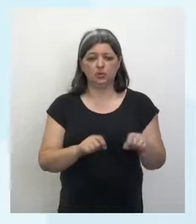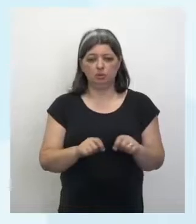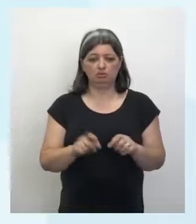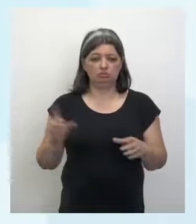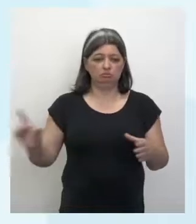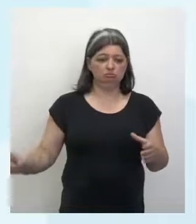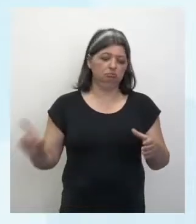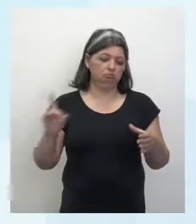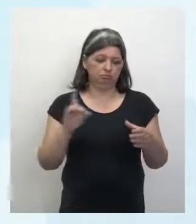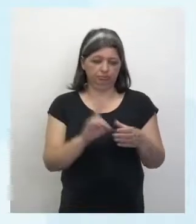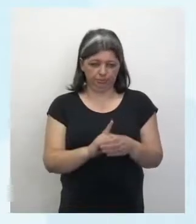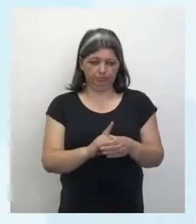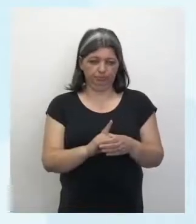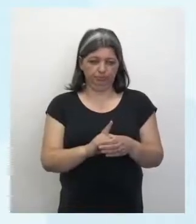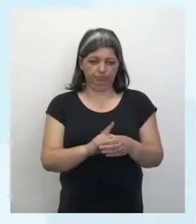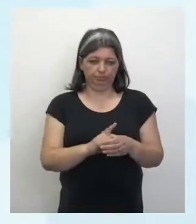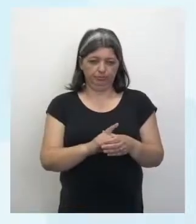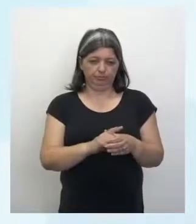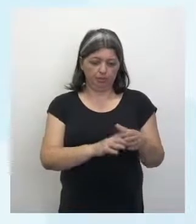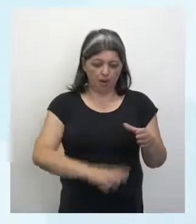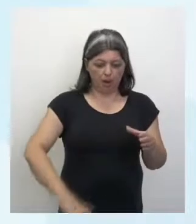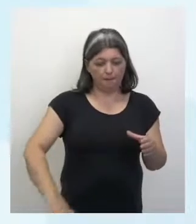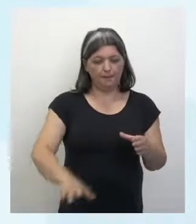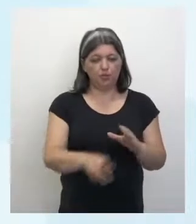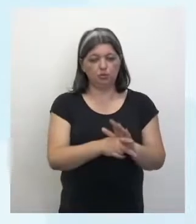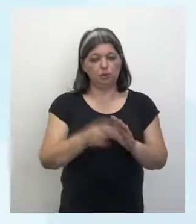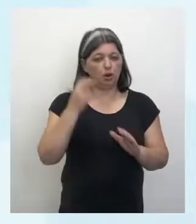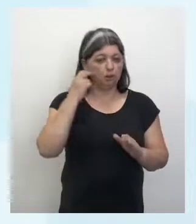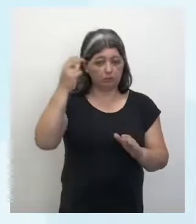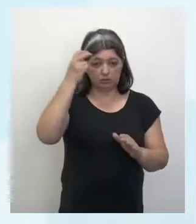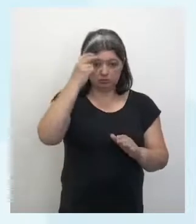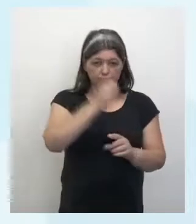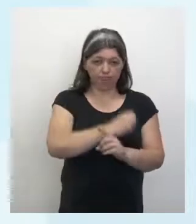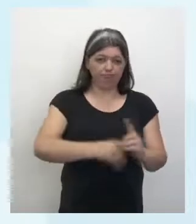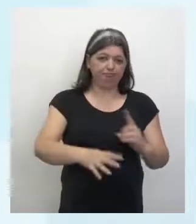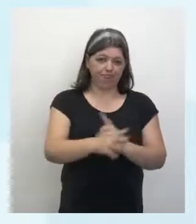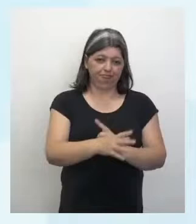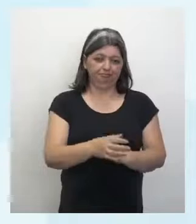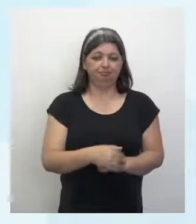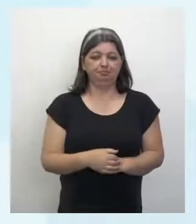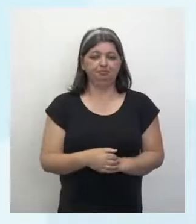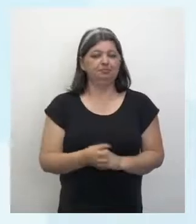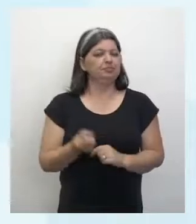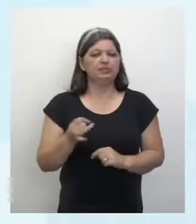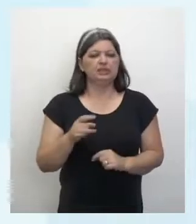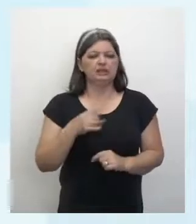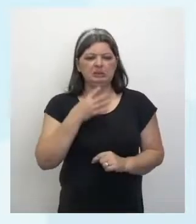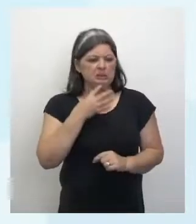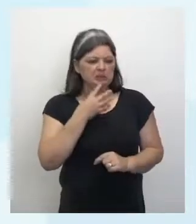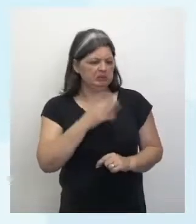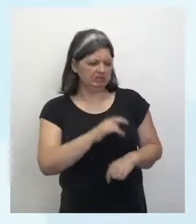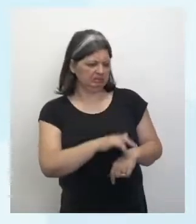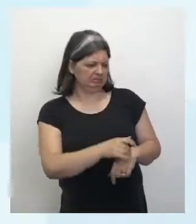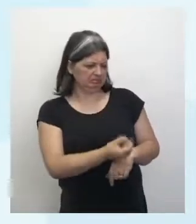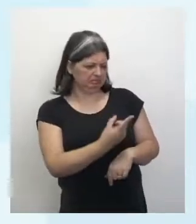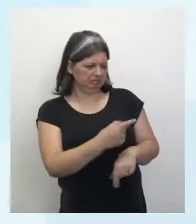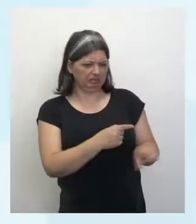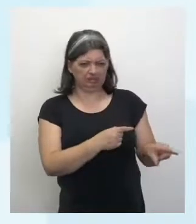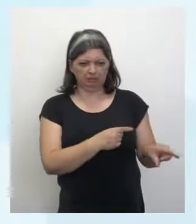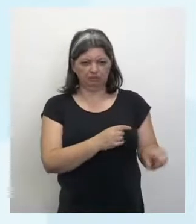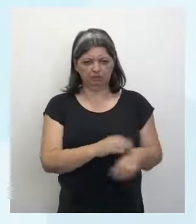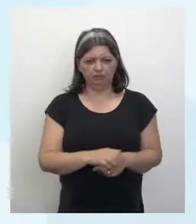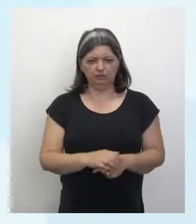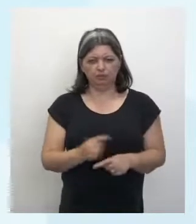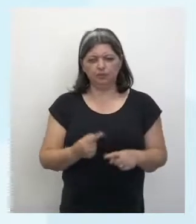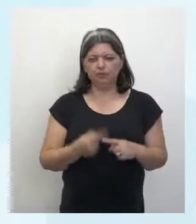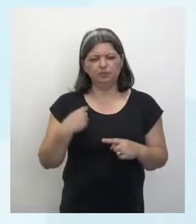indivíduo dentro do ambiente social e cultural. Né? Então, se a gente pegar e não reconhecer o outro na diferença, vamos supor, né? A